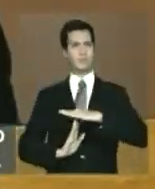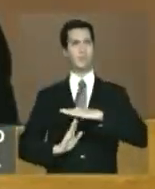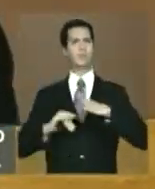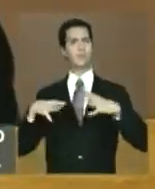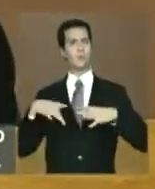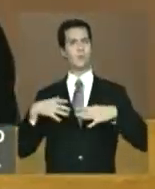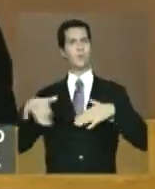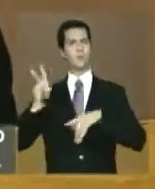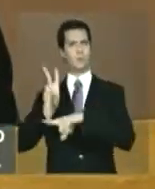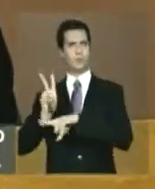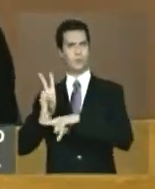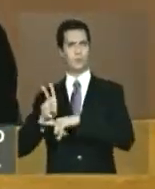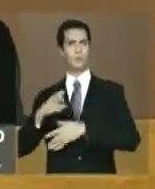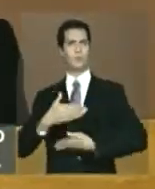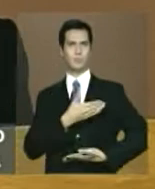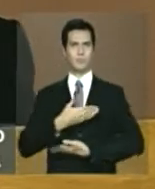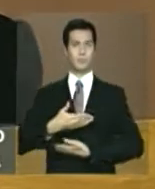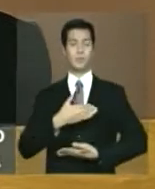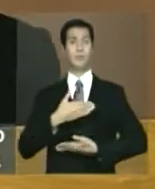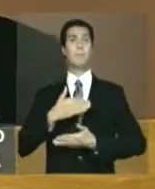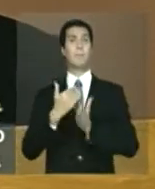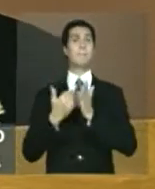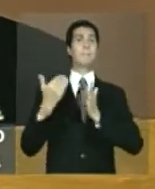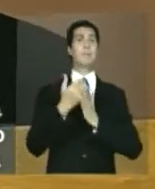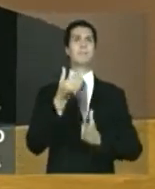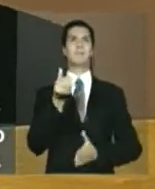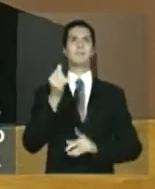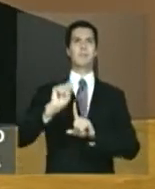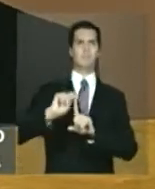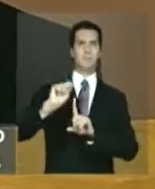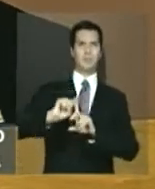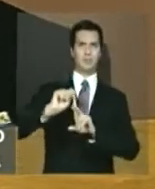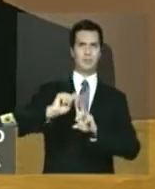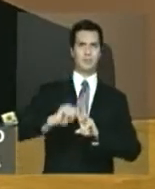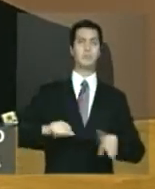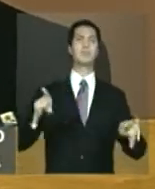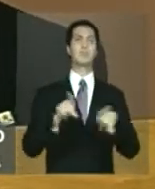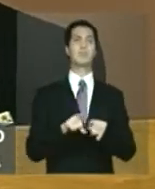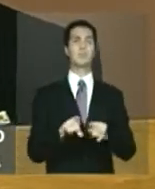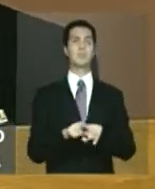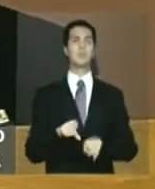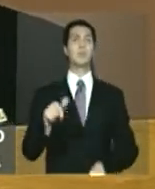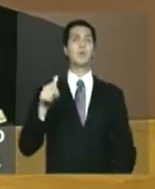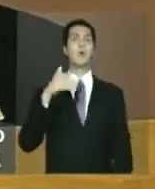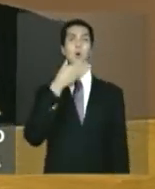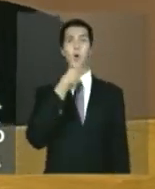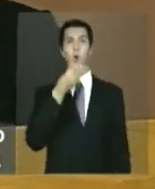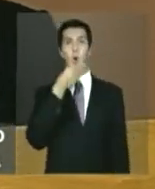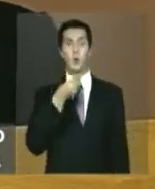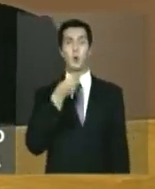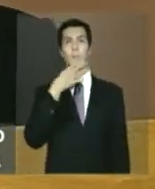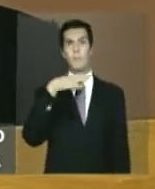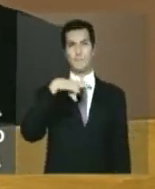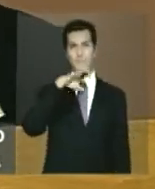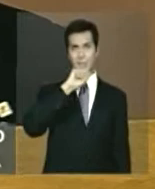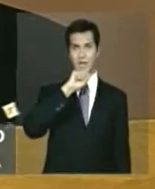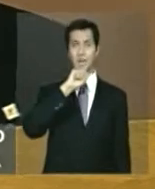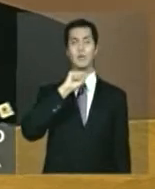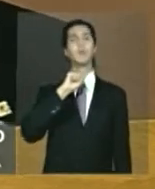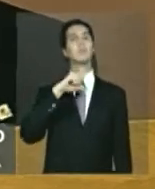maternidade para os se meses e da licença paternidade de 10 dias para um pouco mais